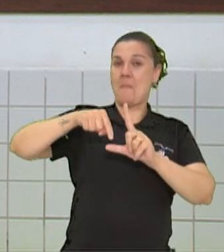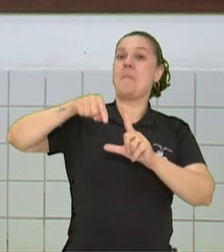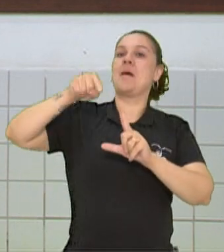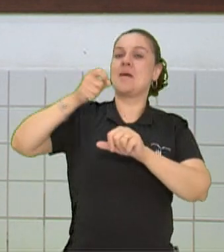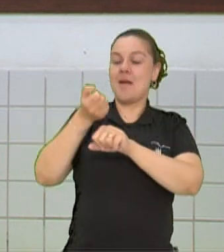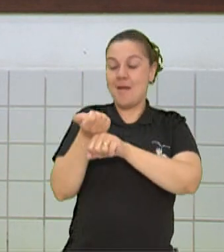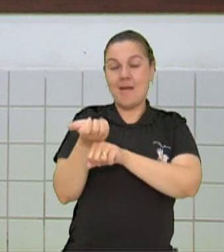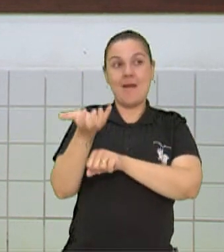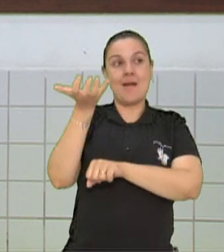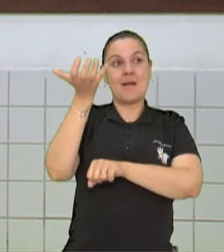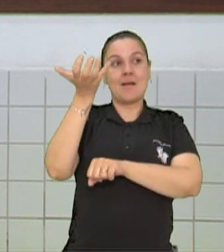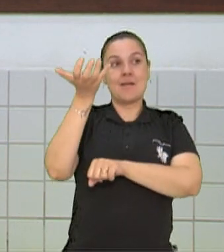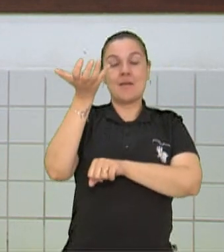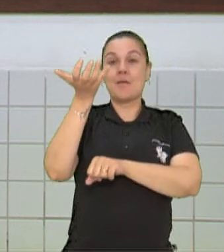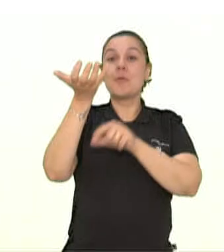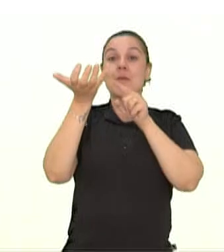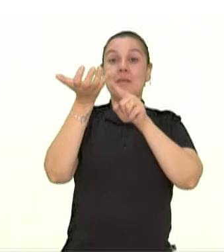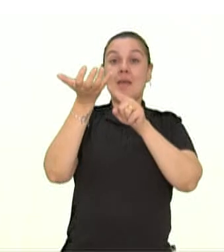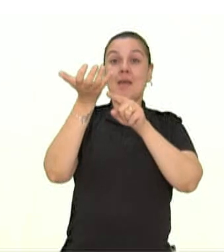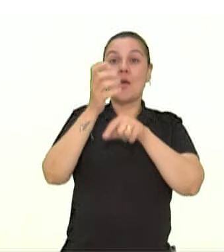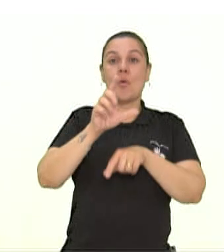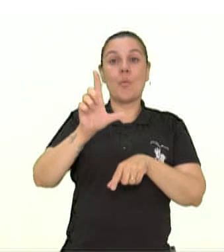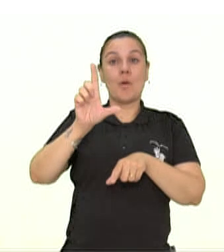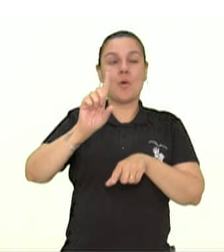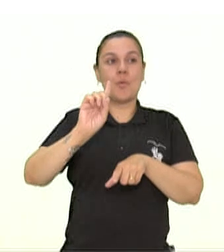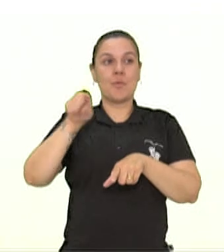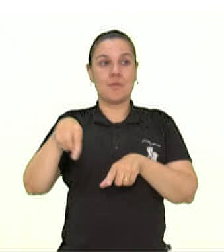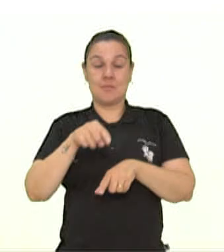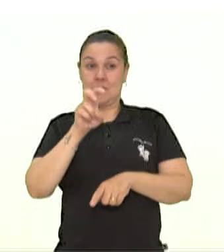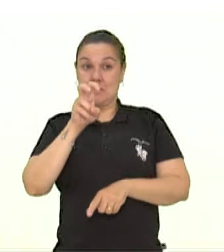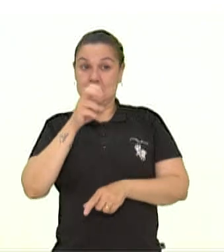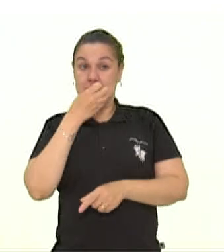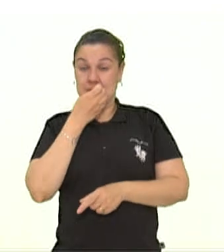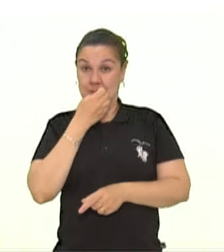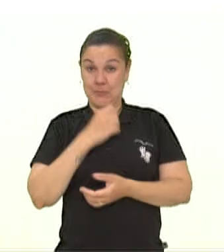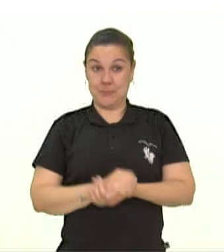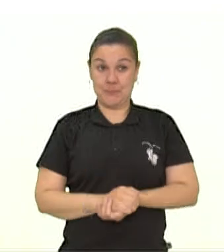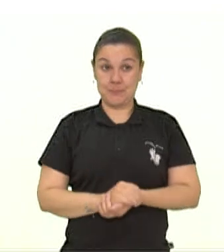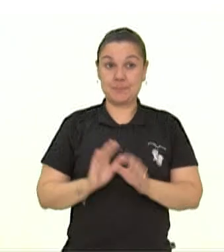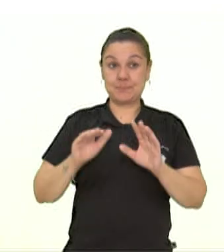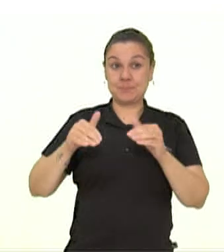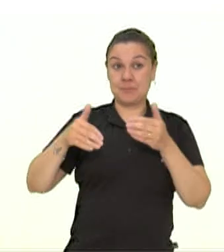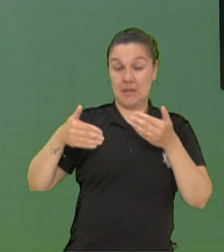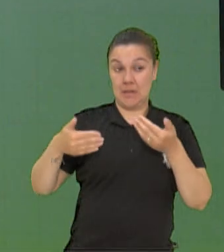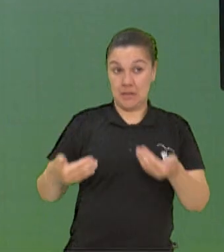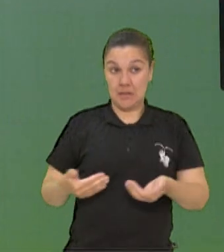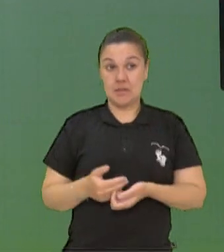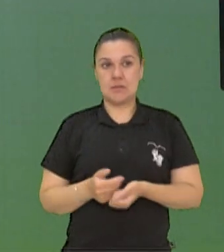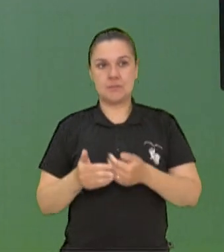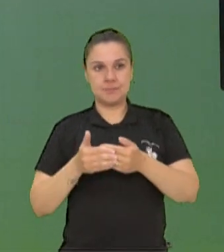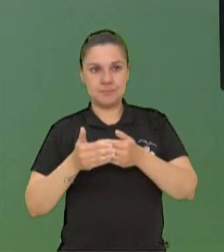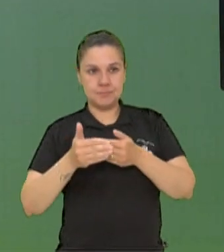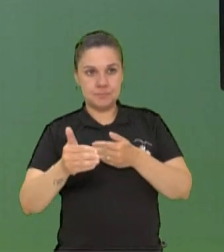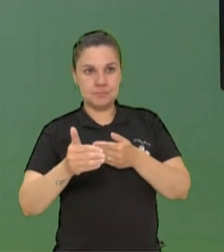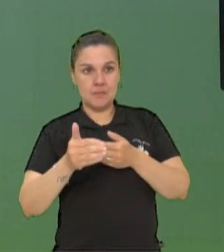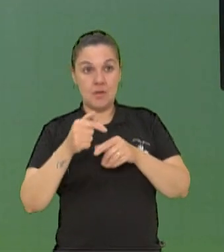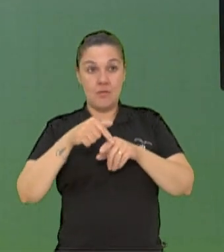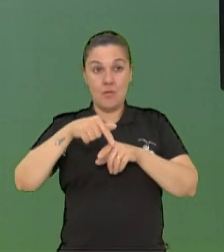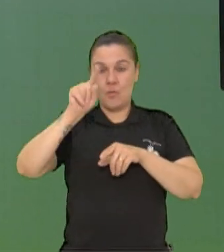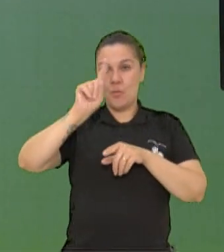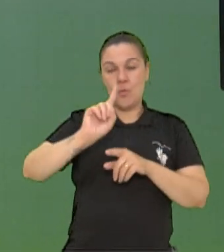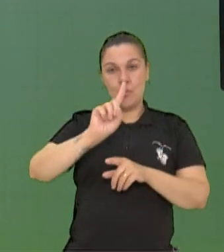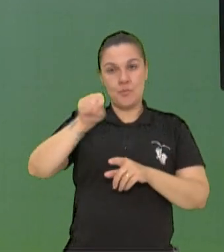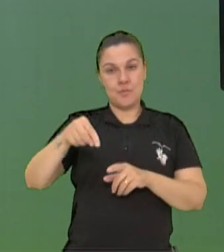da radiação ocorre quando o lambda é 1,5. Então, a partir da figura, eu sei que o lambda